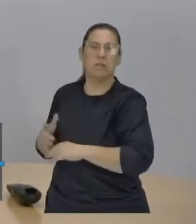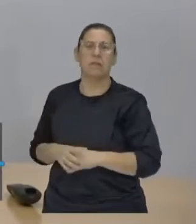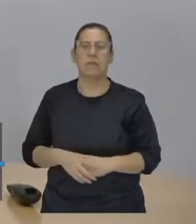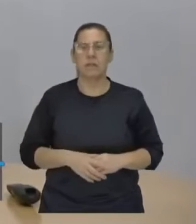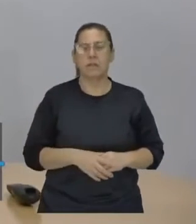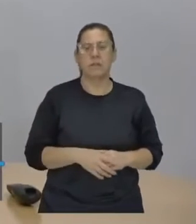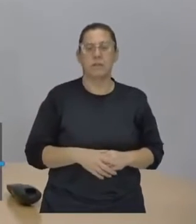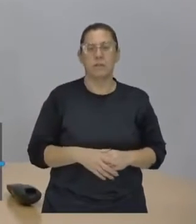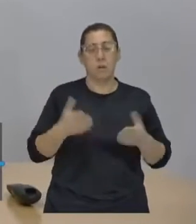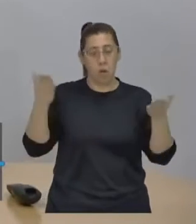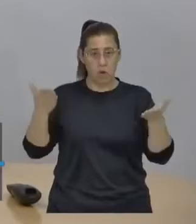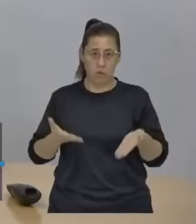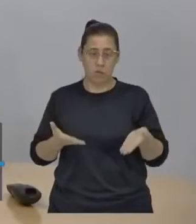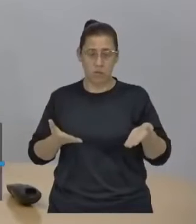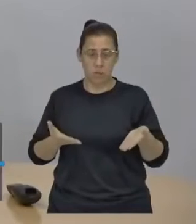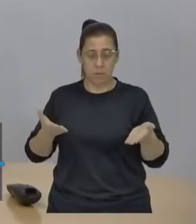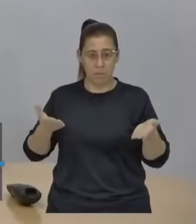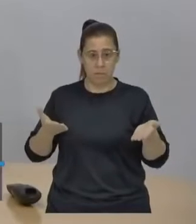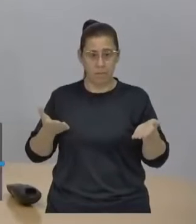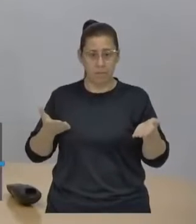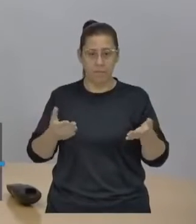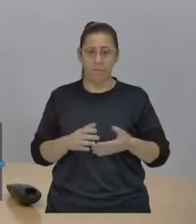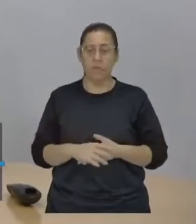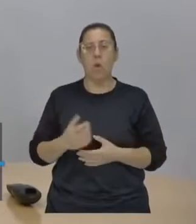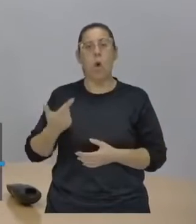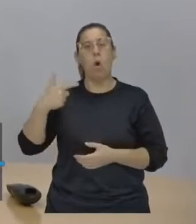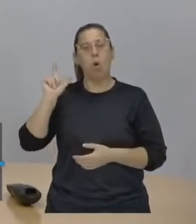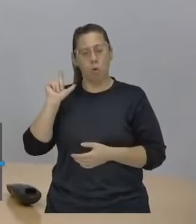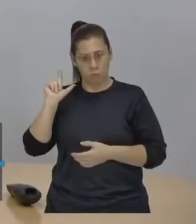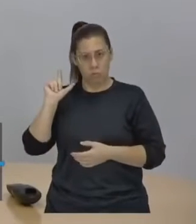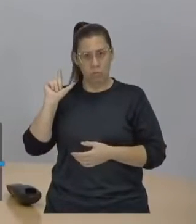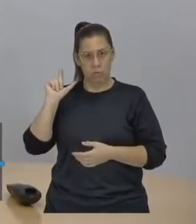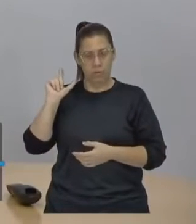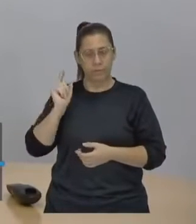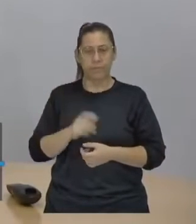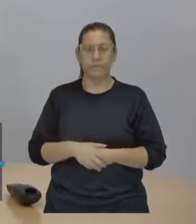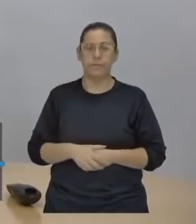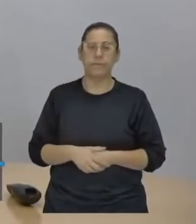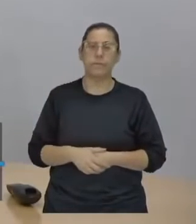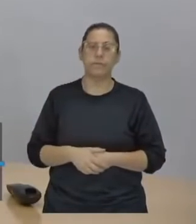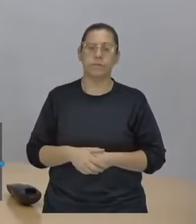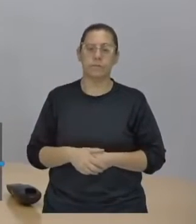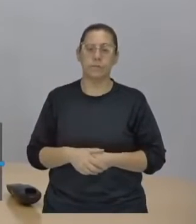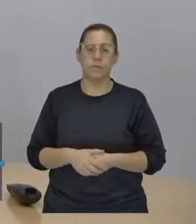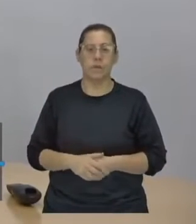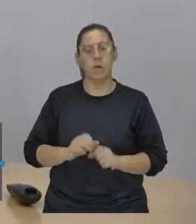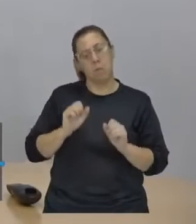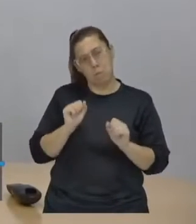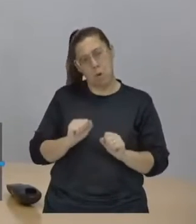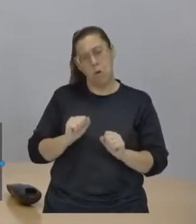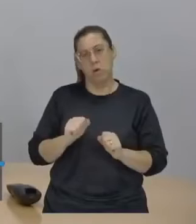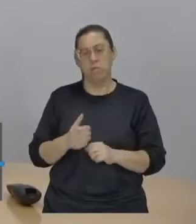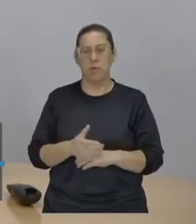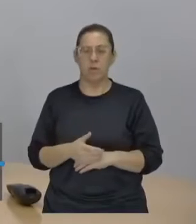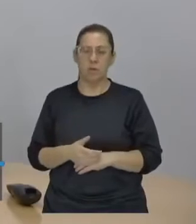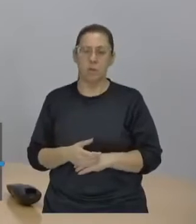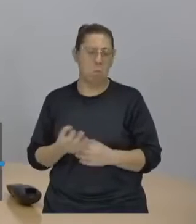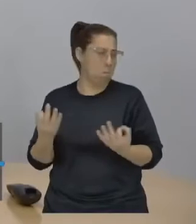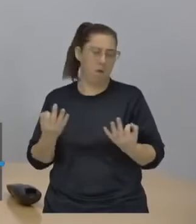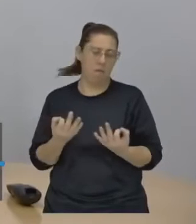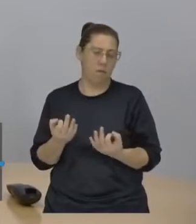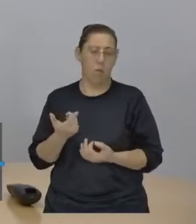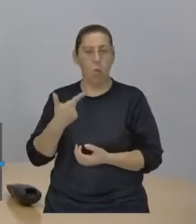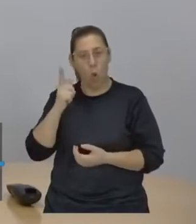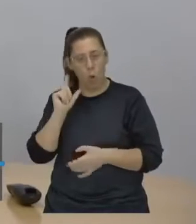fosse, então, hoje, presente, ontem é o pretérito perfeito, né? Pode entrar o imperfeito no